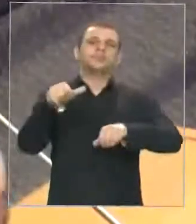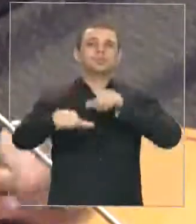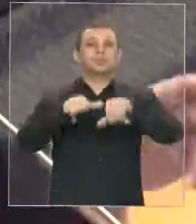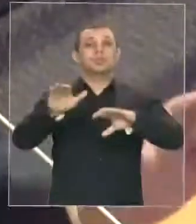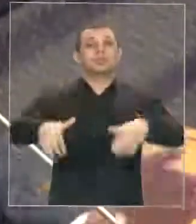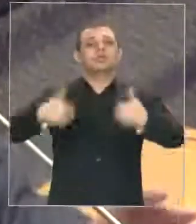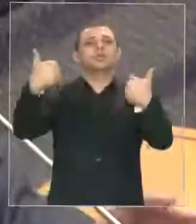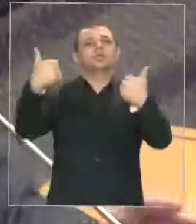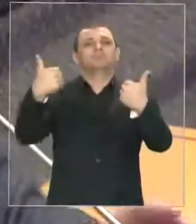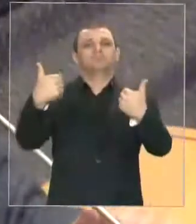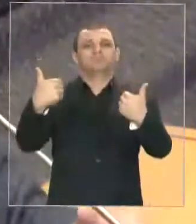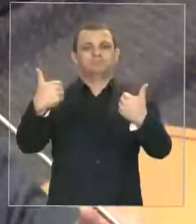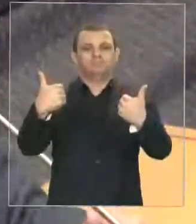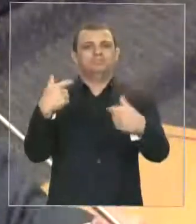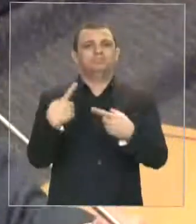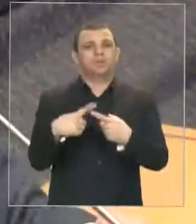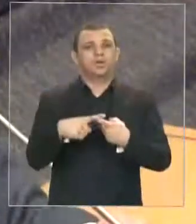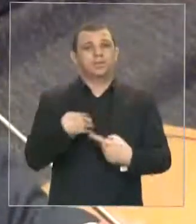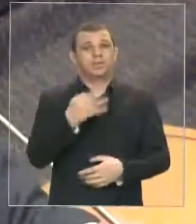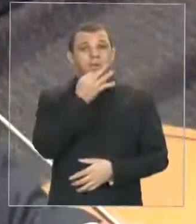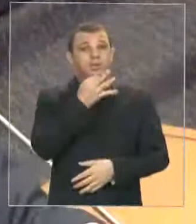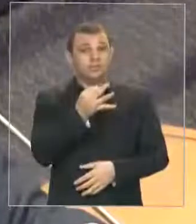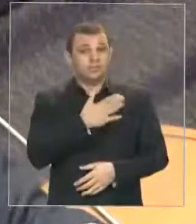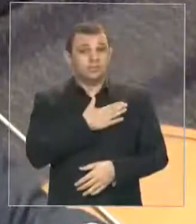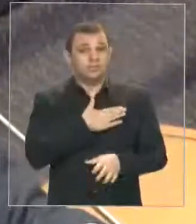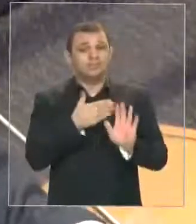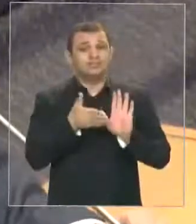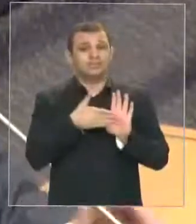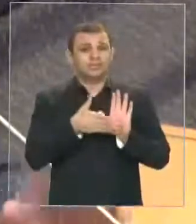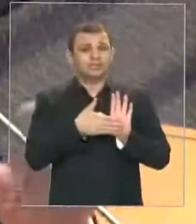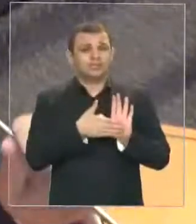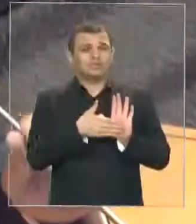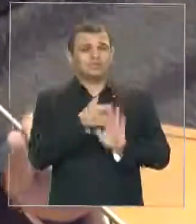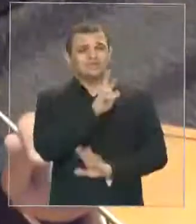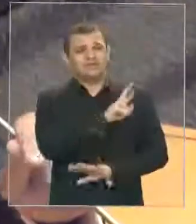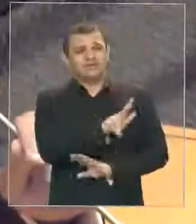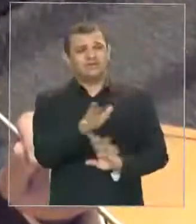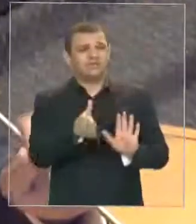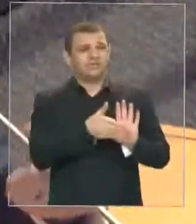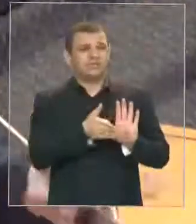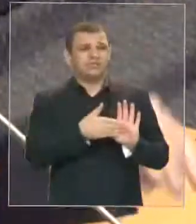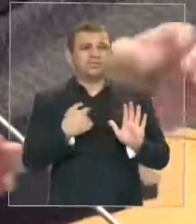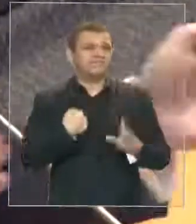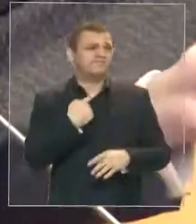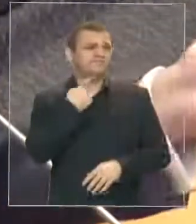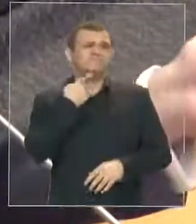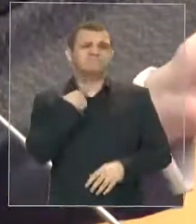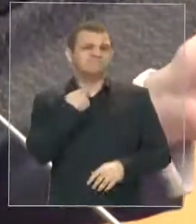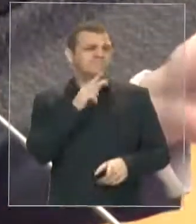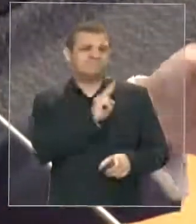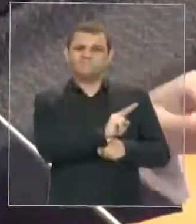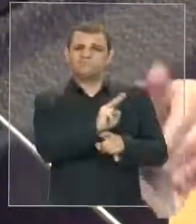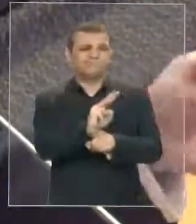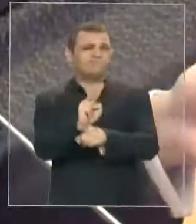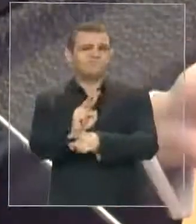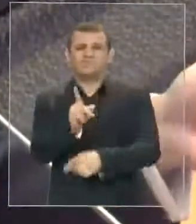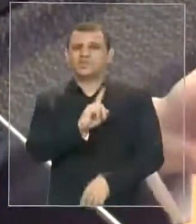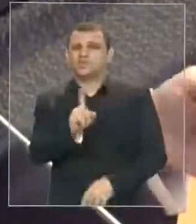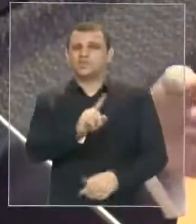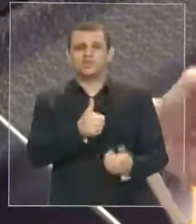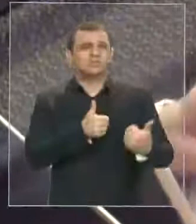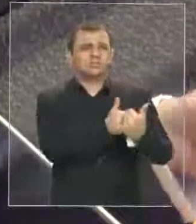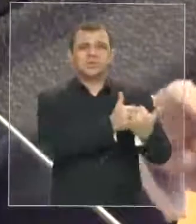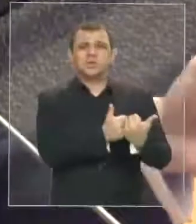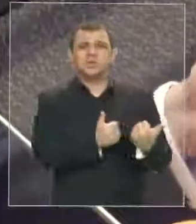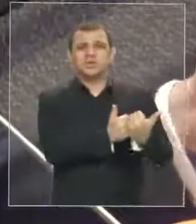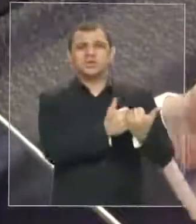Eu vejo que as propostas que estão sendo colocadas, nenhuma me motiva a defender. Eu não vejo